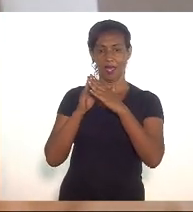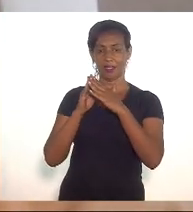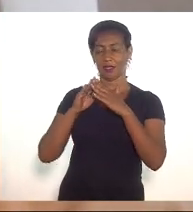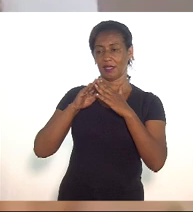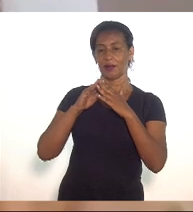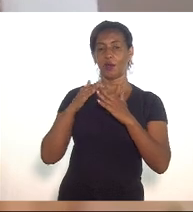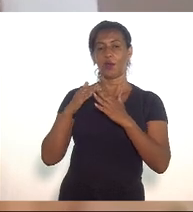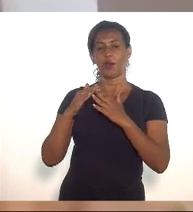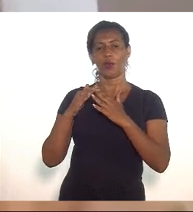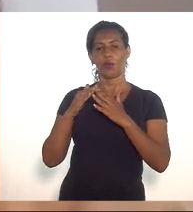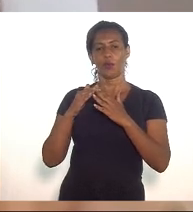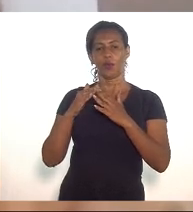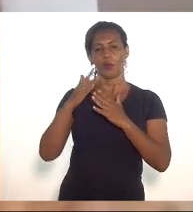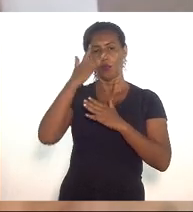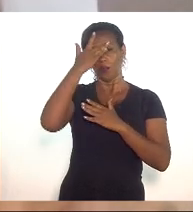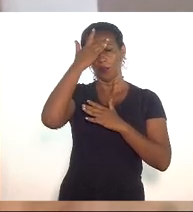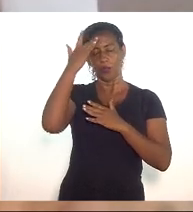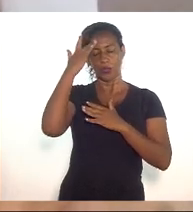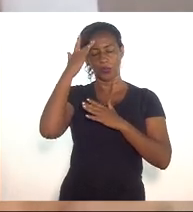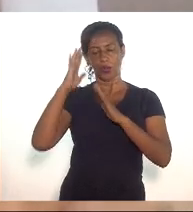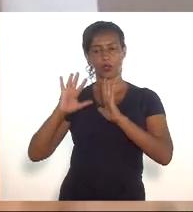gabinete do Palácio por alguns dias.